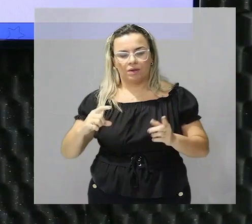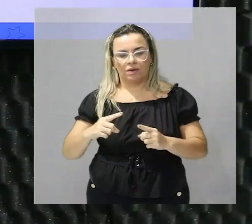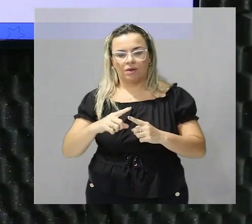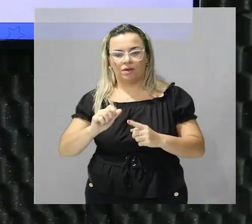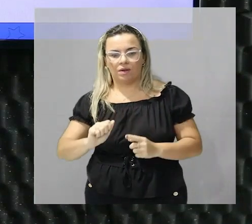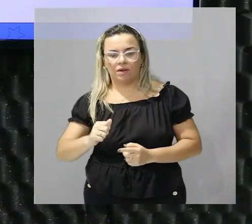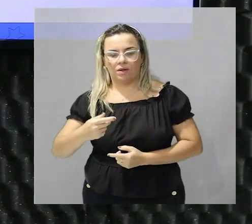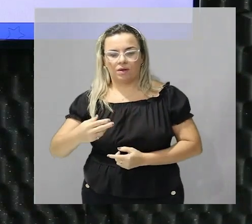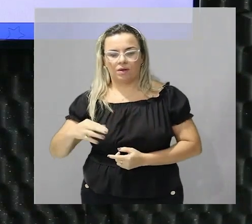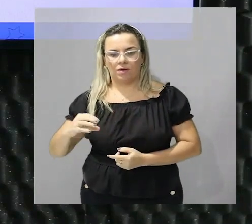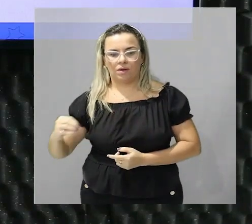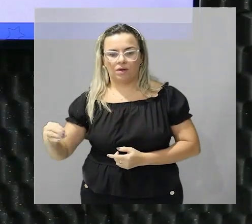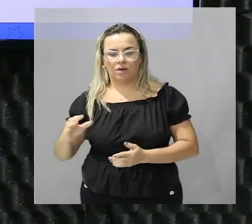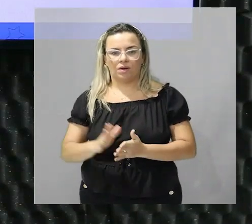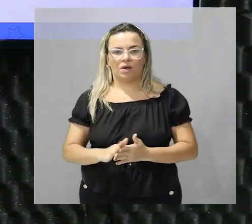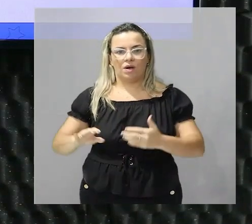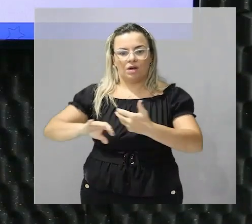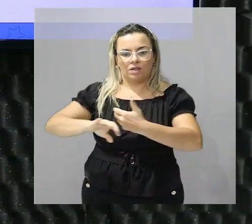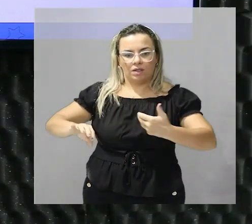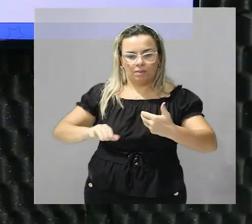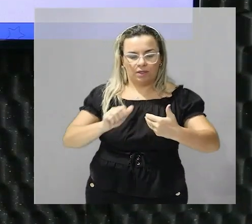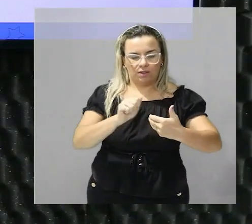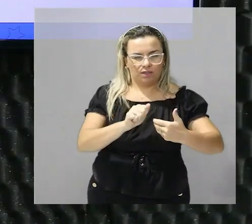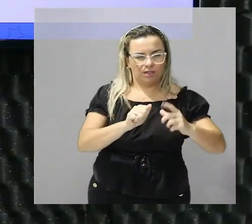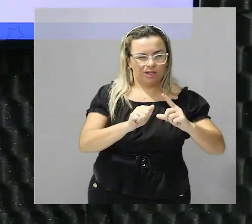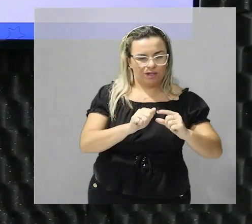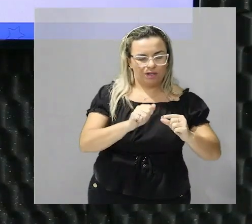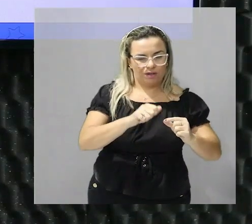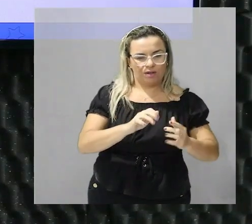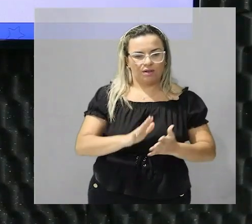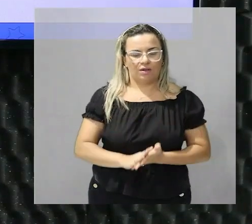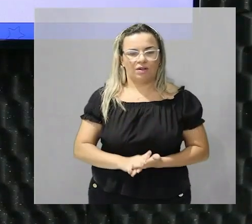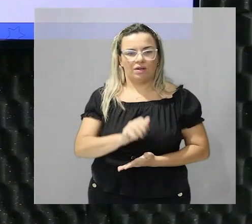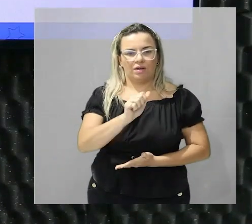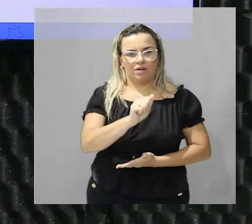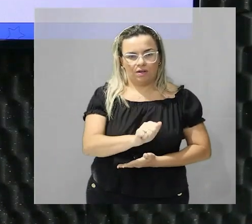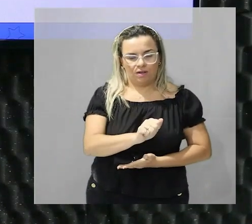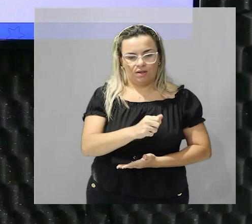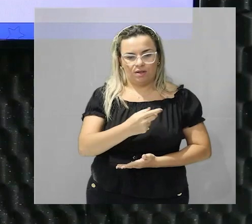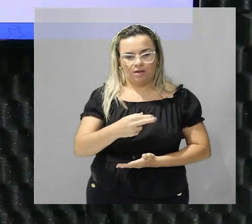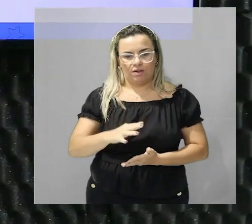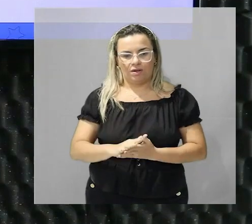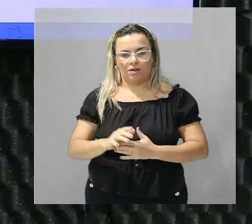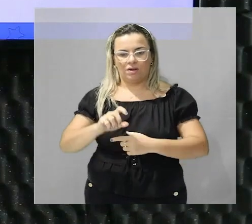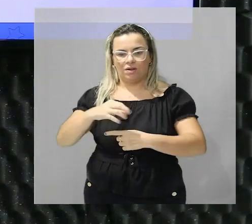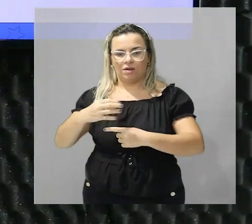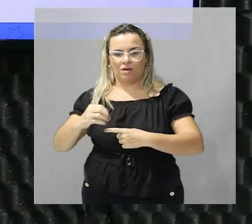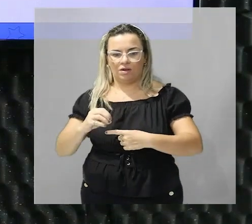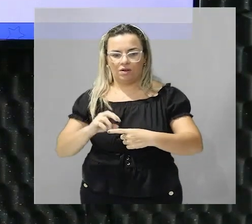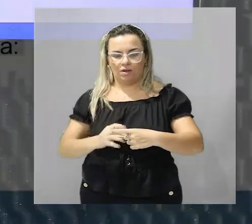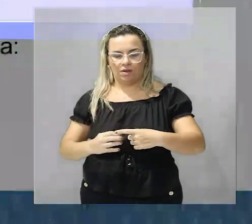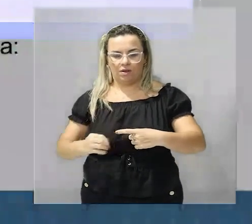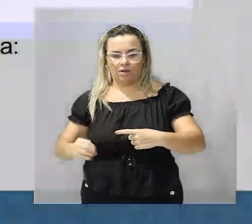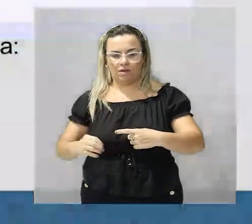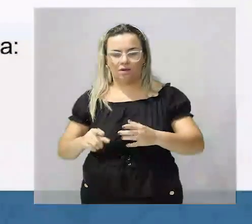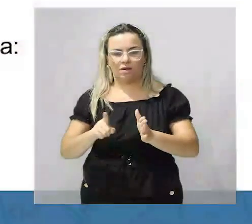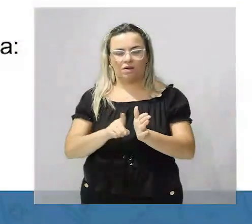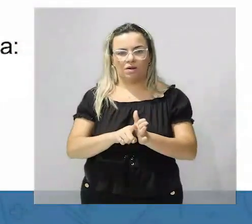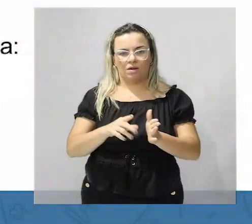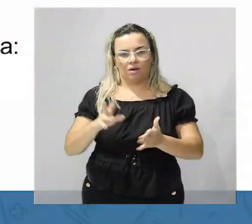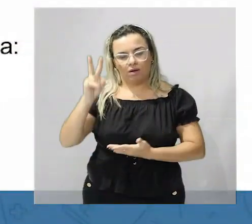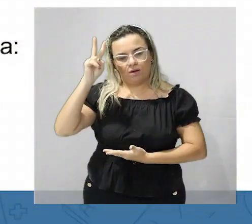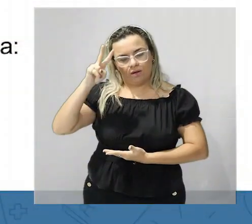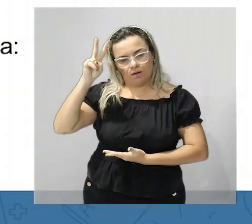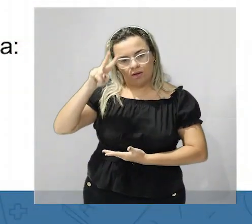50. Isolando esse A, tá? Você vai fazer a divisão do 50 pelo 500 e lembra, tá?